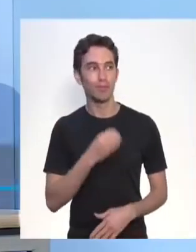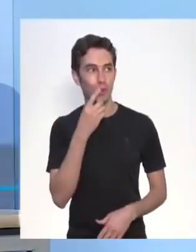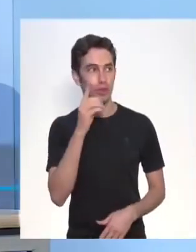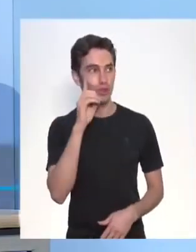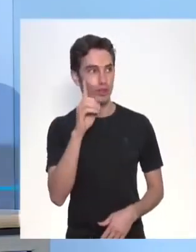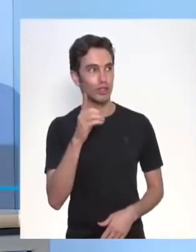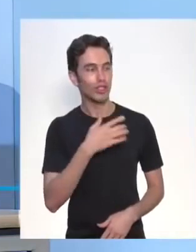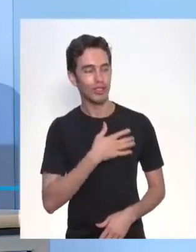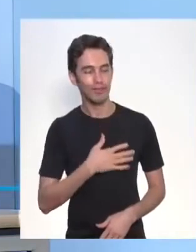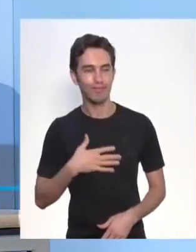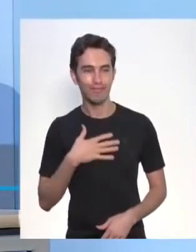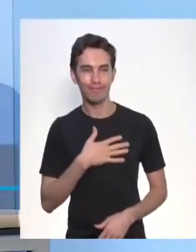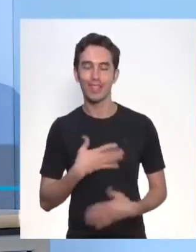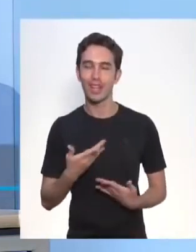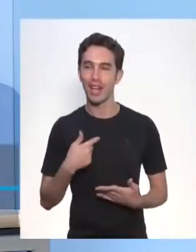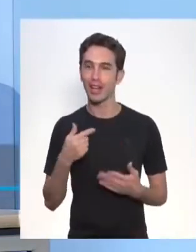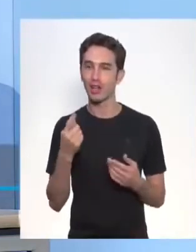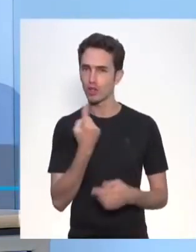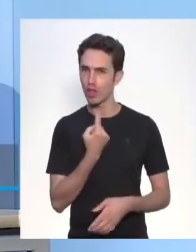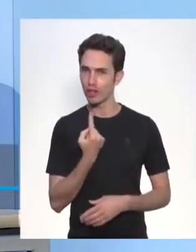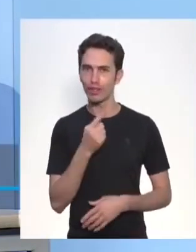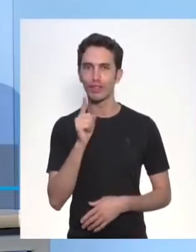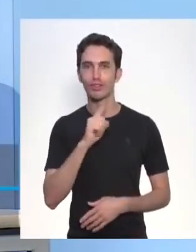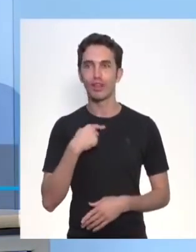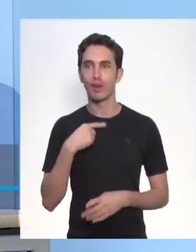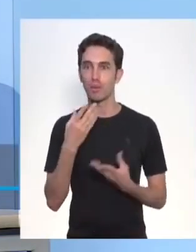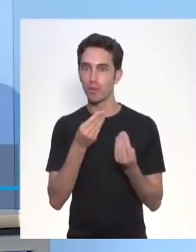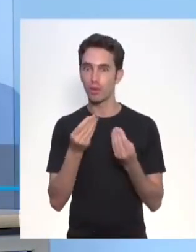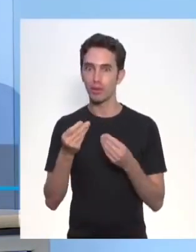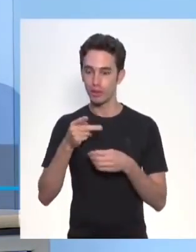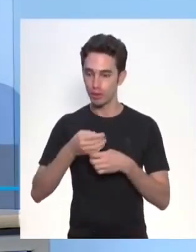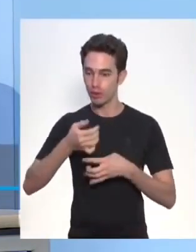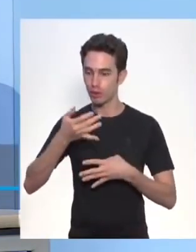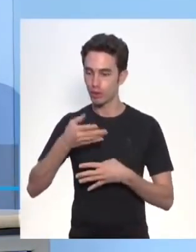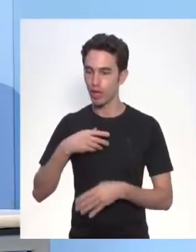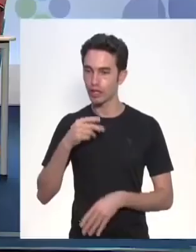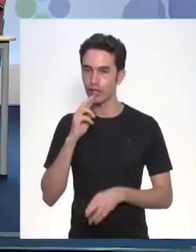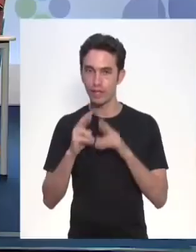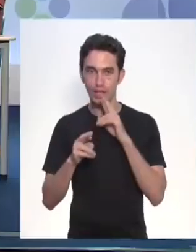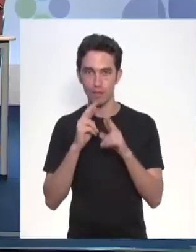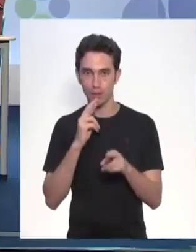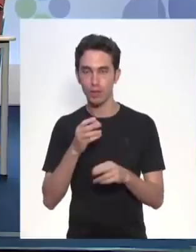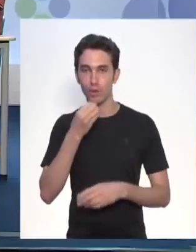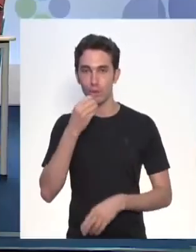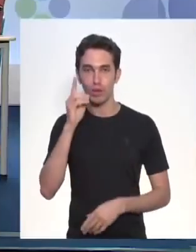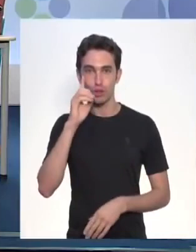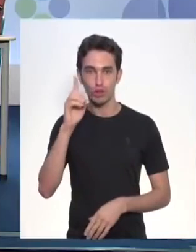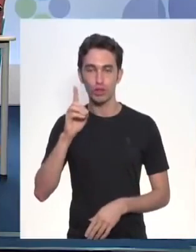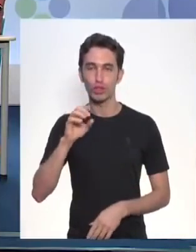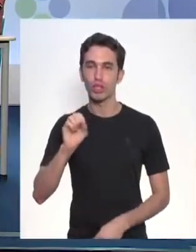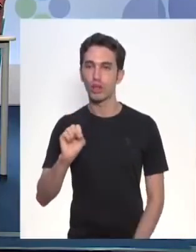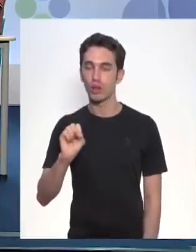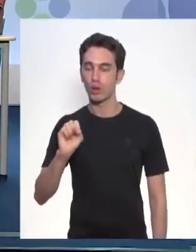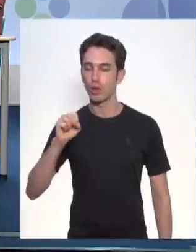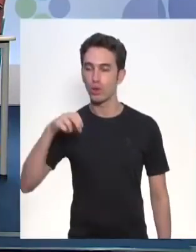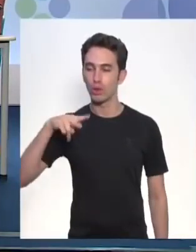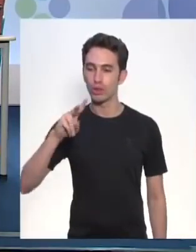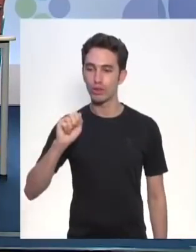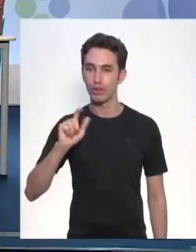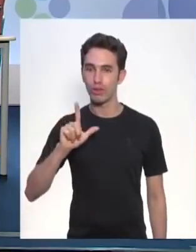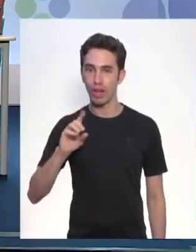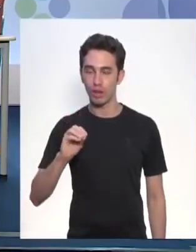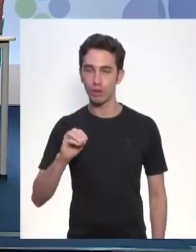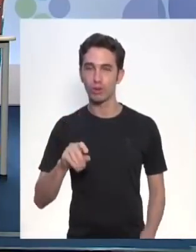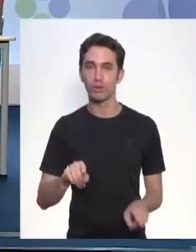estamos sozinhos, né? Já está chovendo aqui de bom dias aqui, professor Oswaldo Luiz, professor Marcelo, os